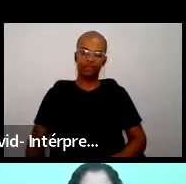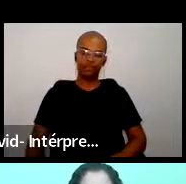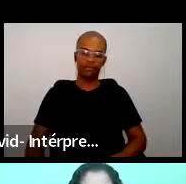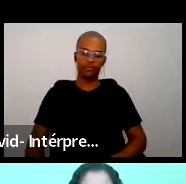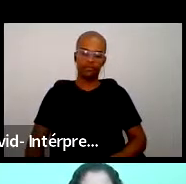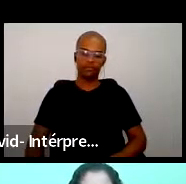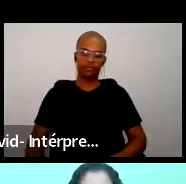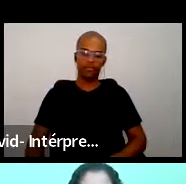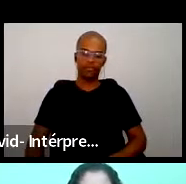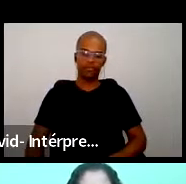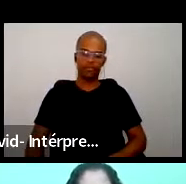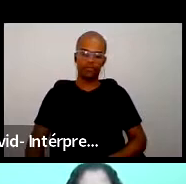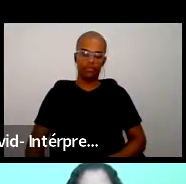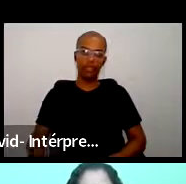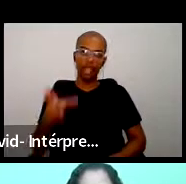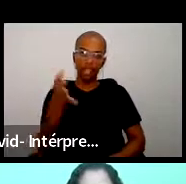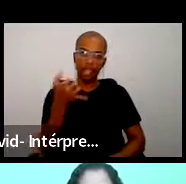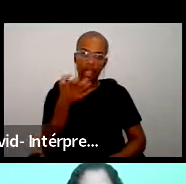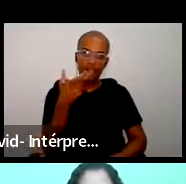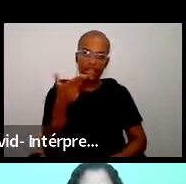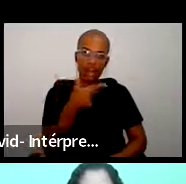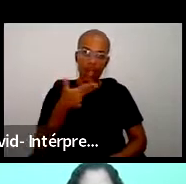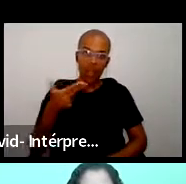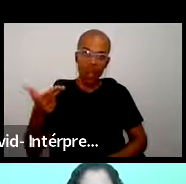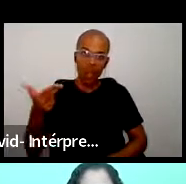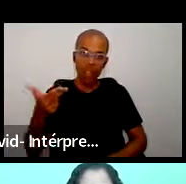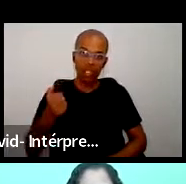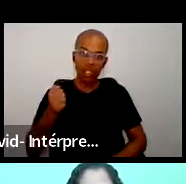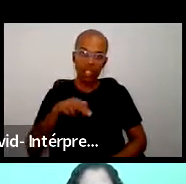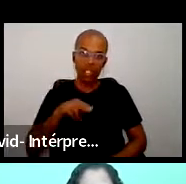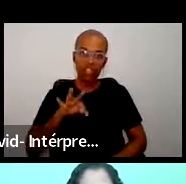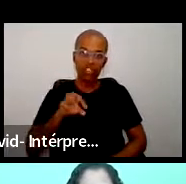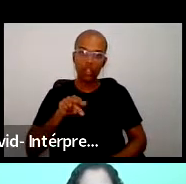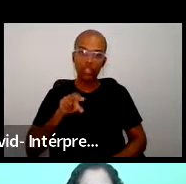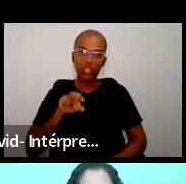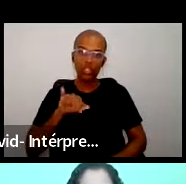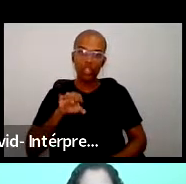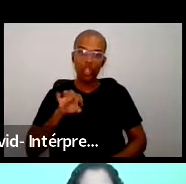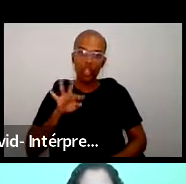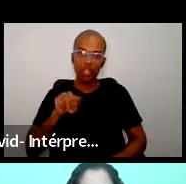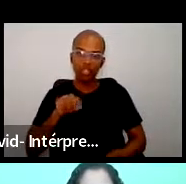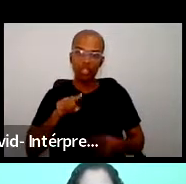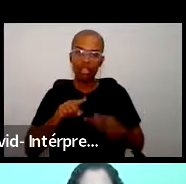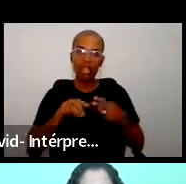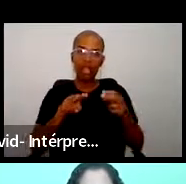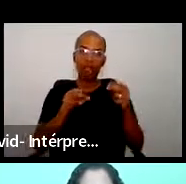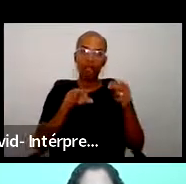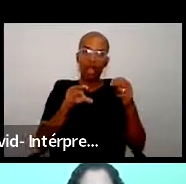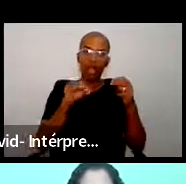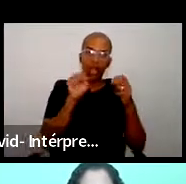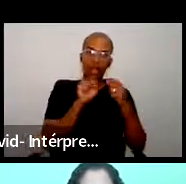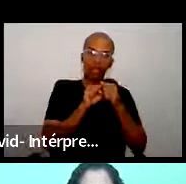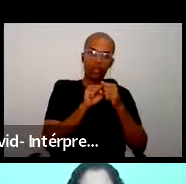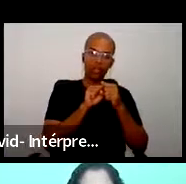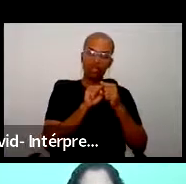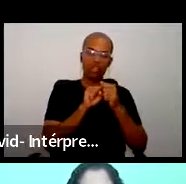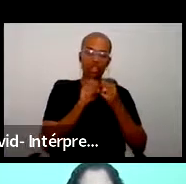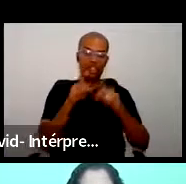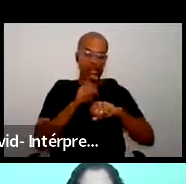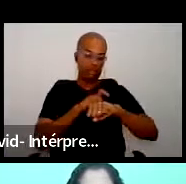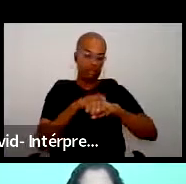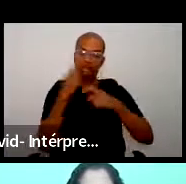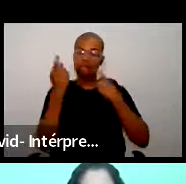Os demais gostariam de falar alguma coisa? Antonieta, o Marcos, para a gente ir fechando. Já fico preocupada com o horário,